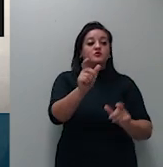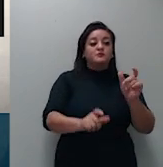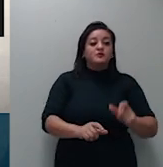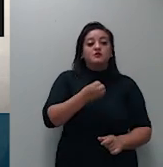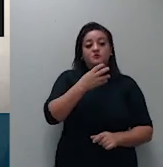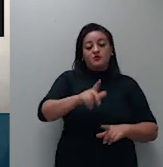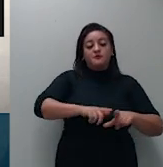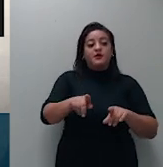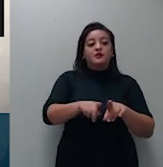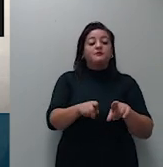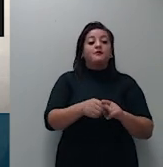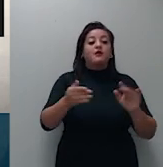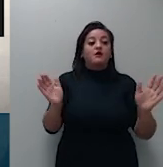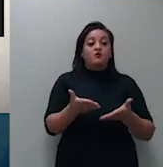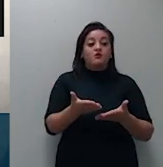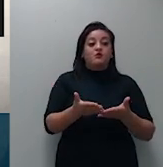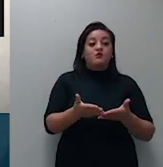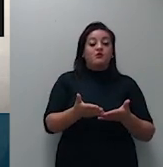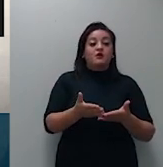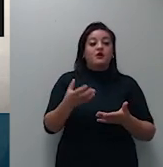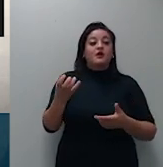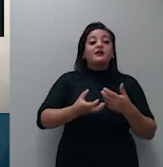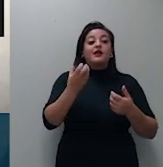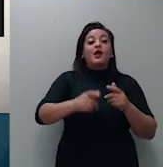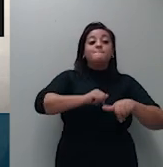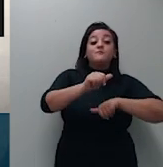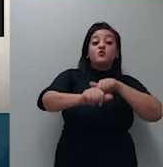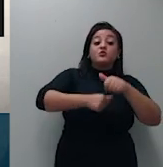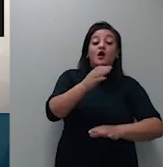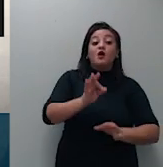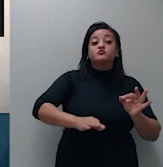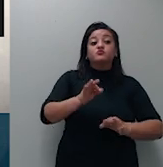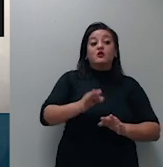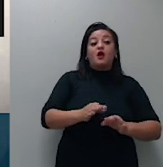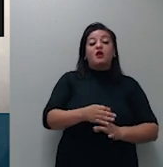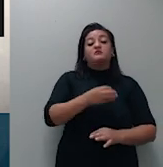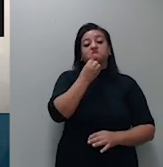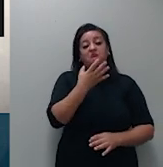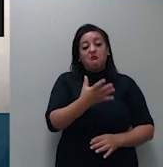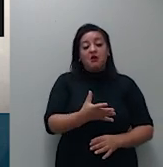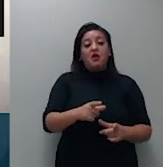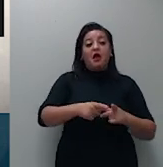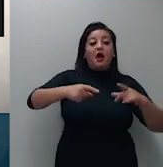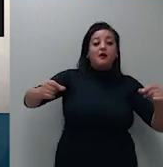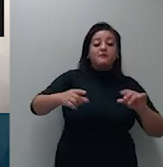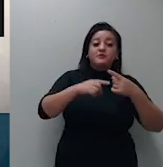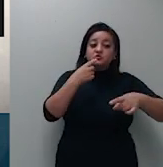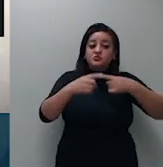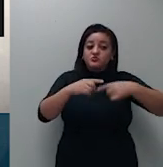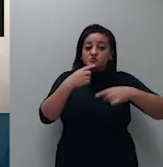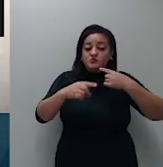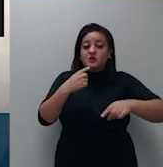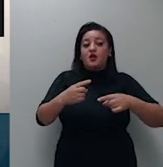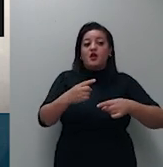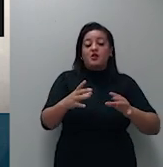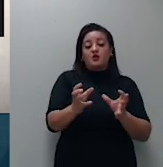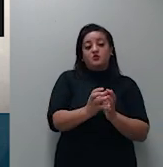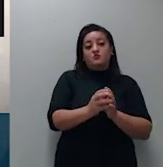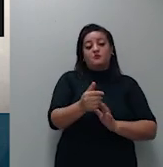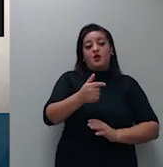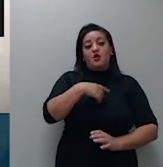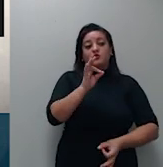terceiro de boa-fé e agora tenta se modificar o julgado que foi bastante amplamente discutido